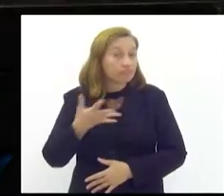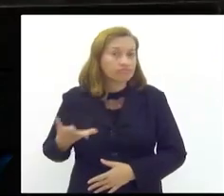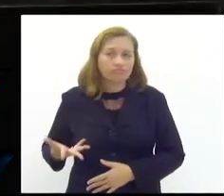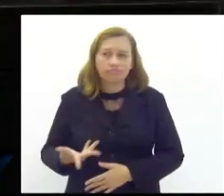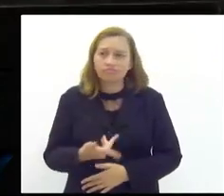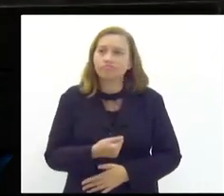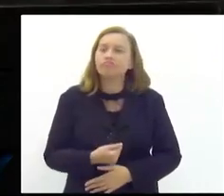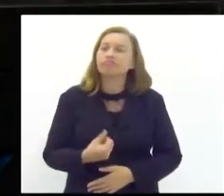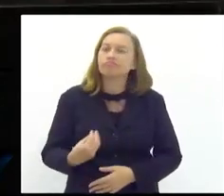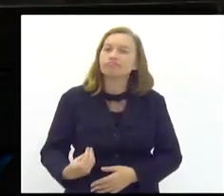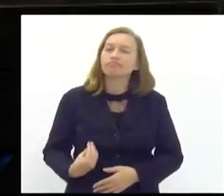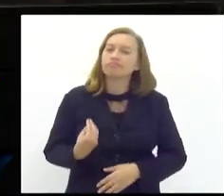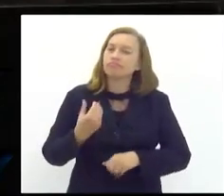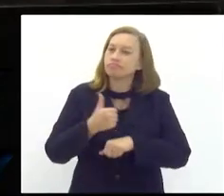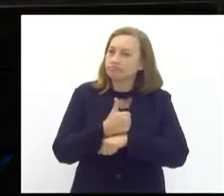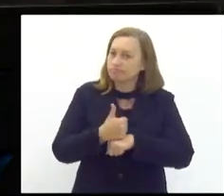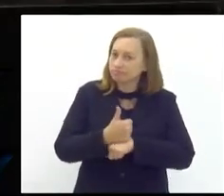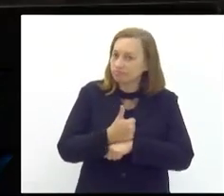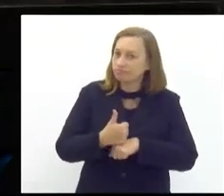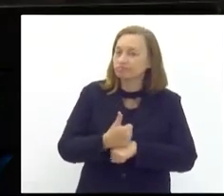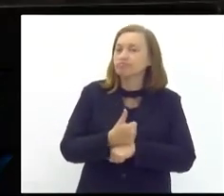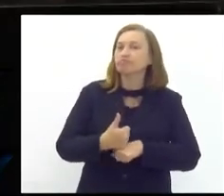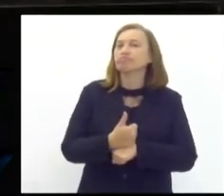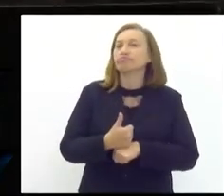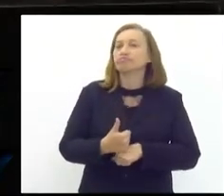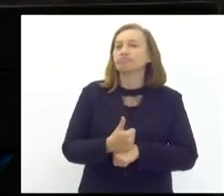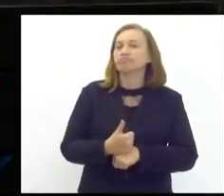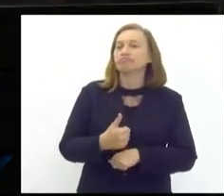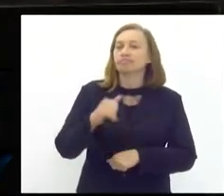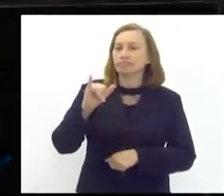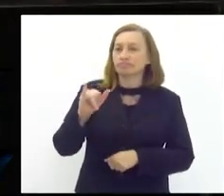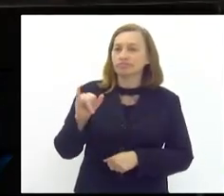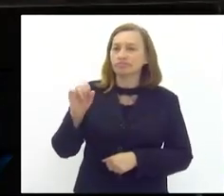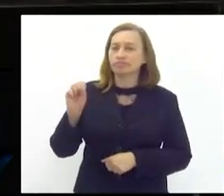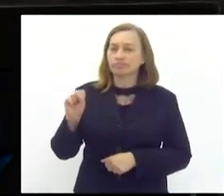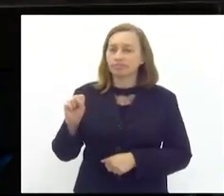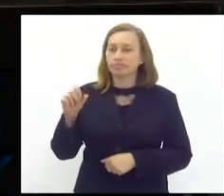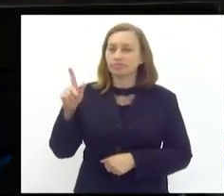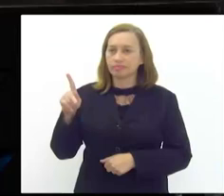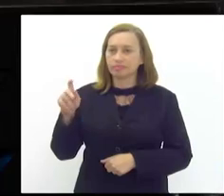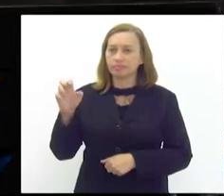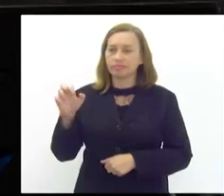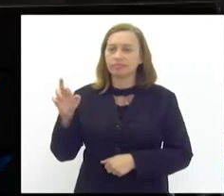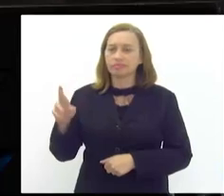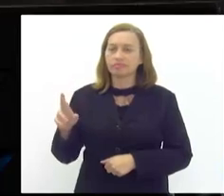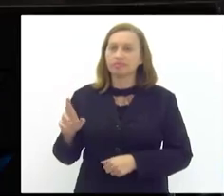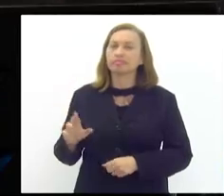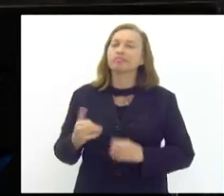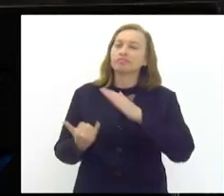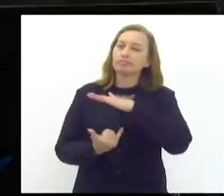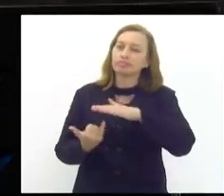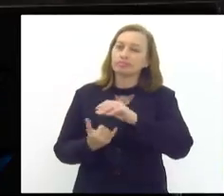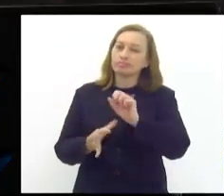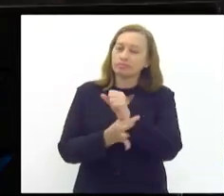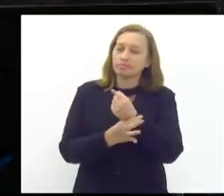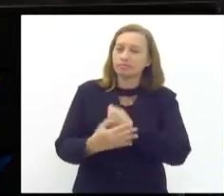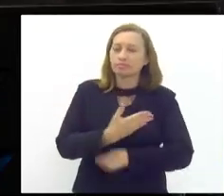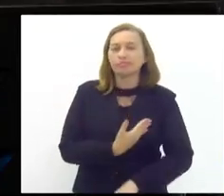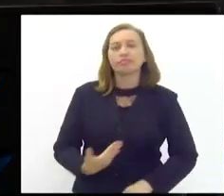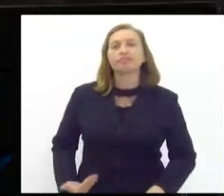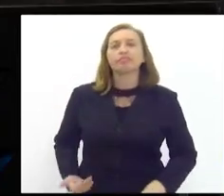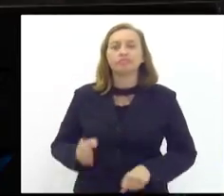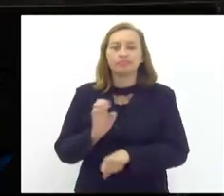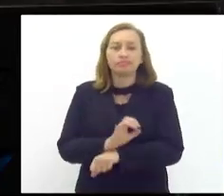a participação dos das profissionais do spee que é o Instituto de Segurança Pública do nosso Estado do Rio de Janeiro